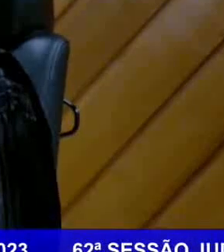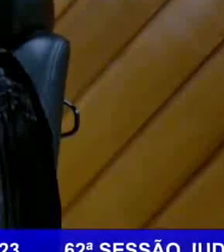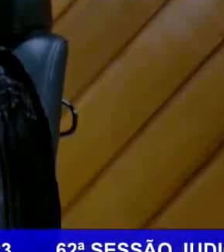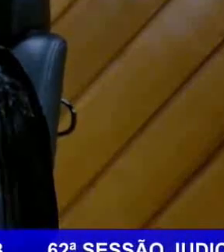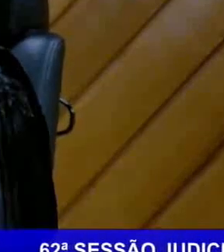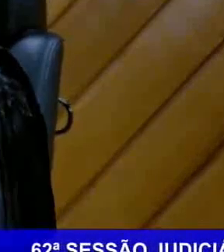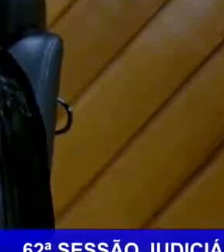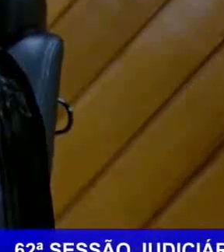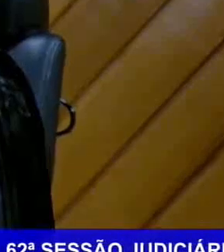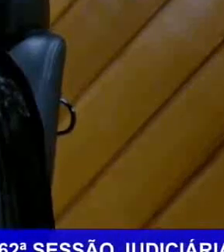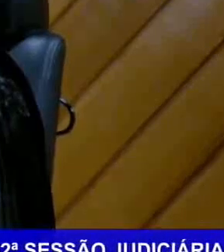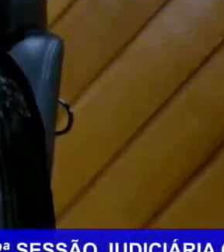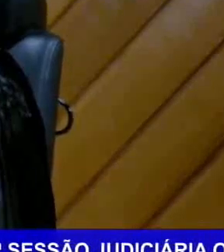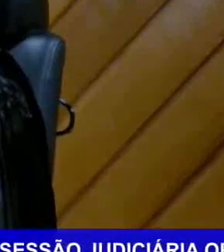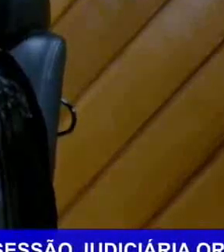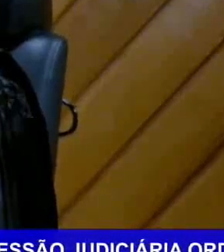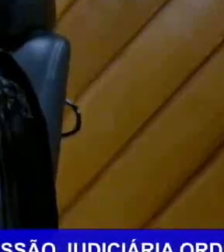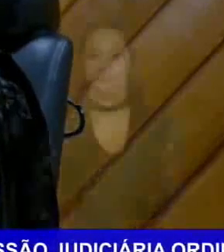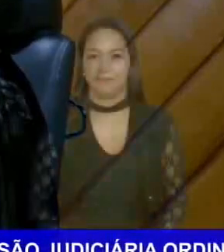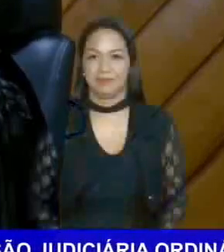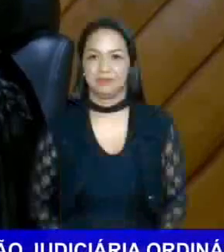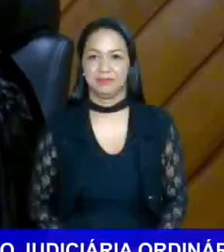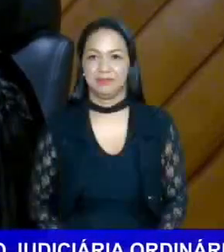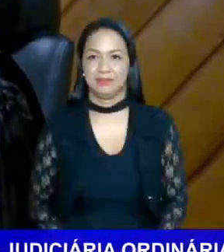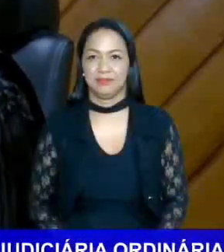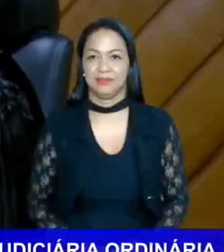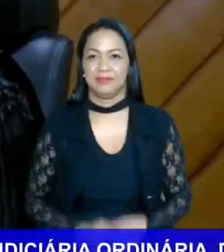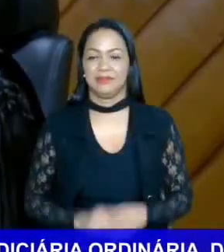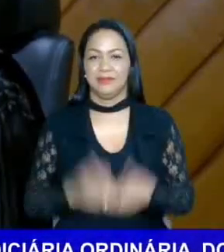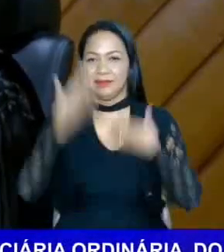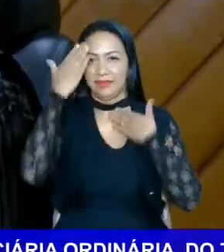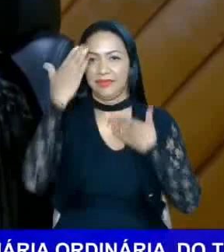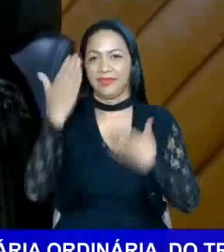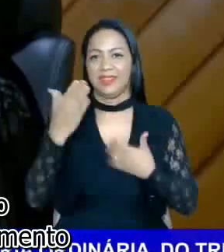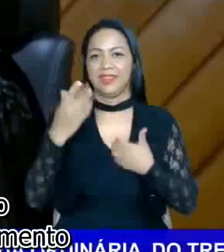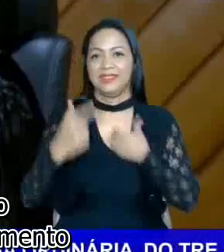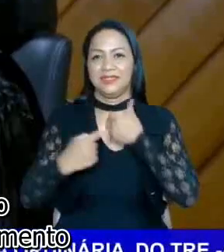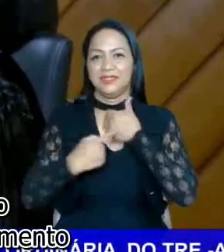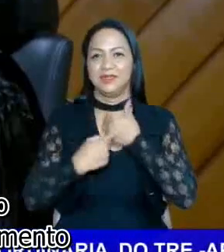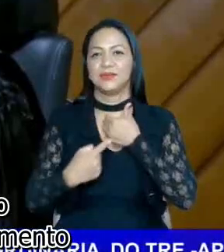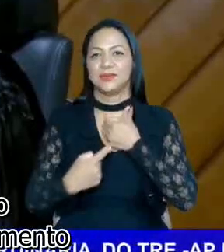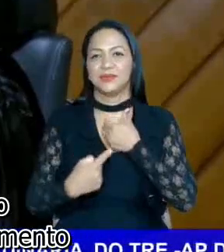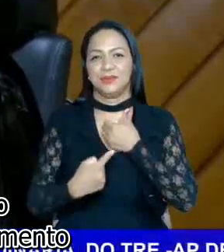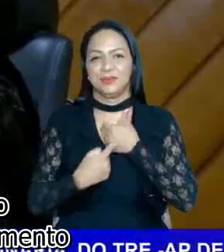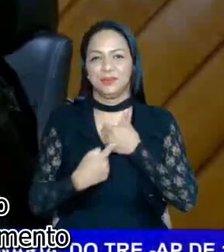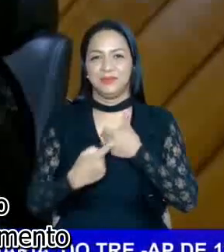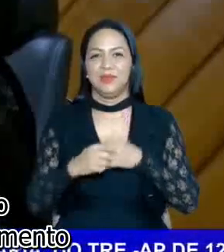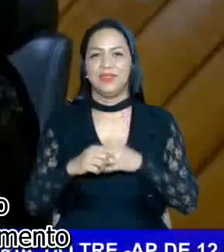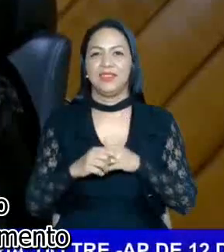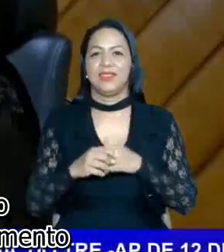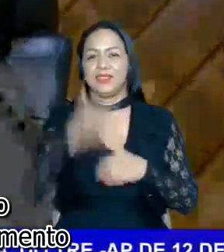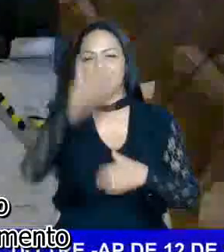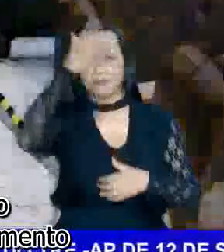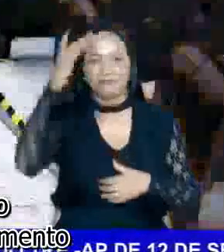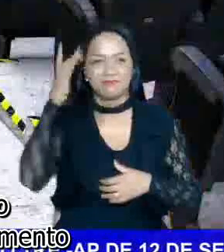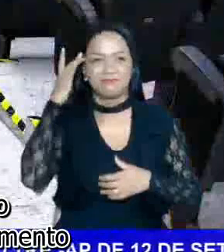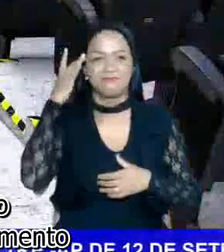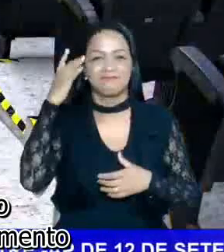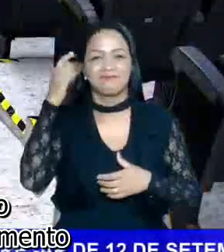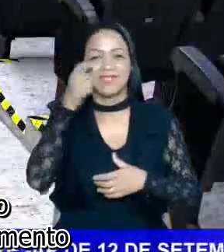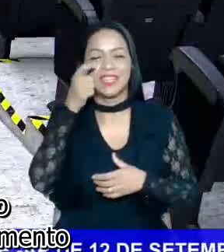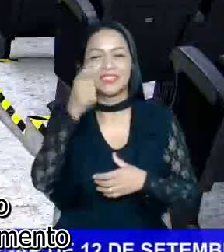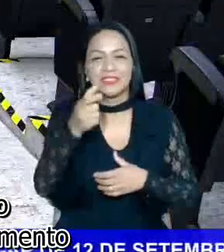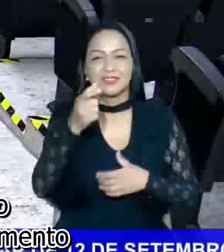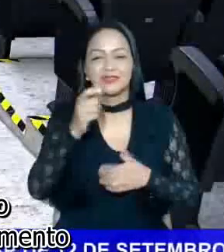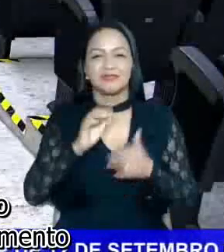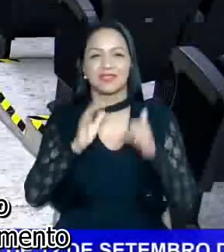a curtida, né, que os nossos nossos internautas fizeram, né? Estão